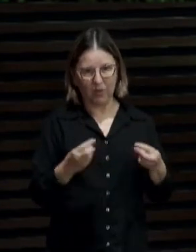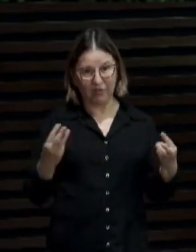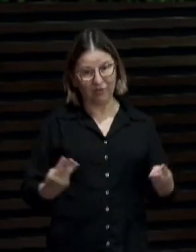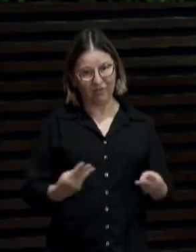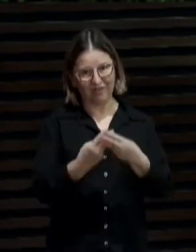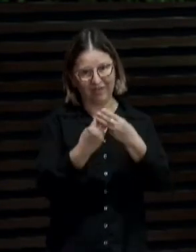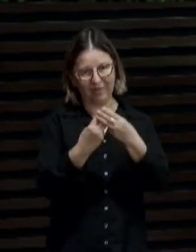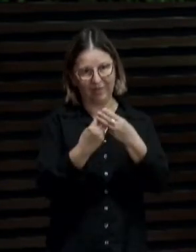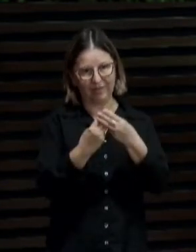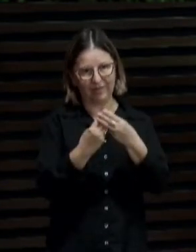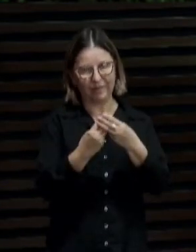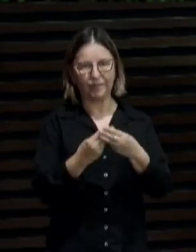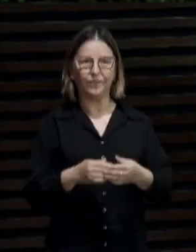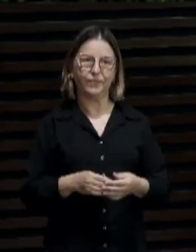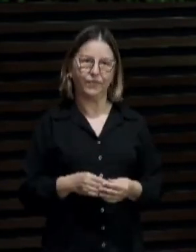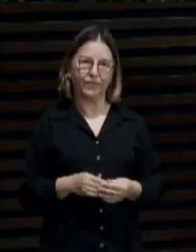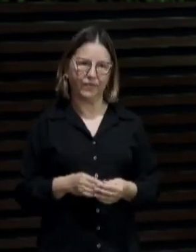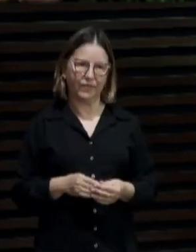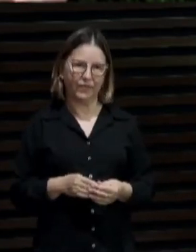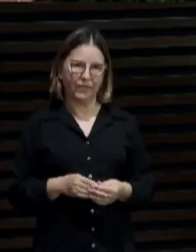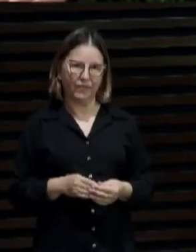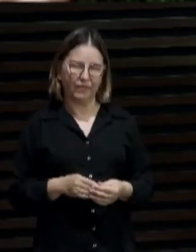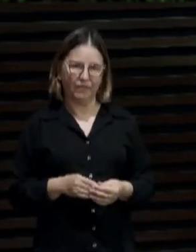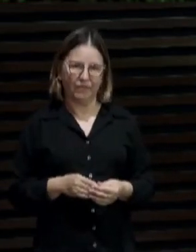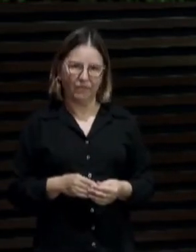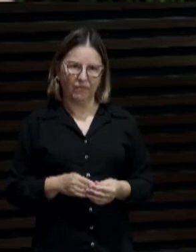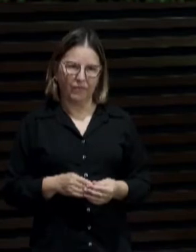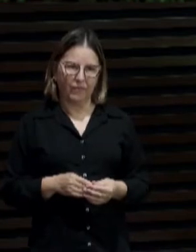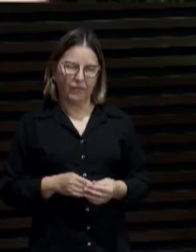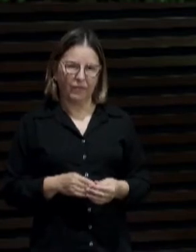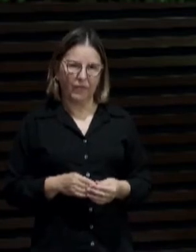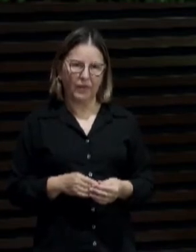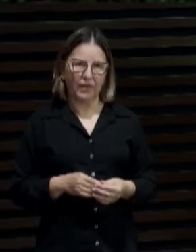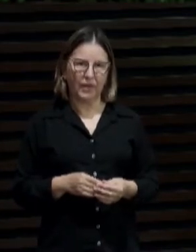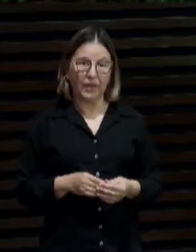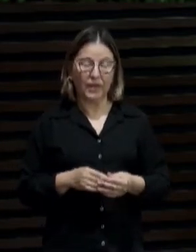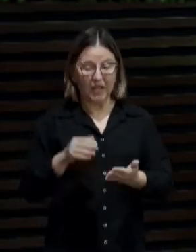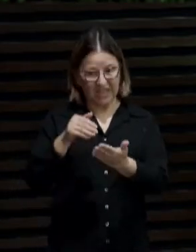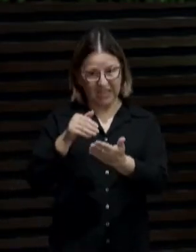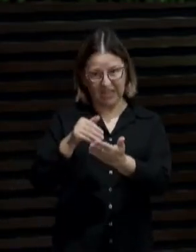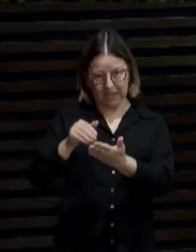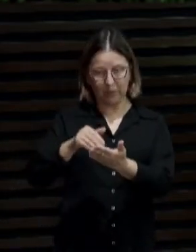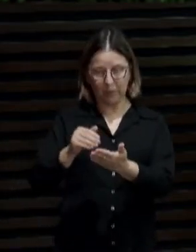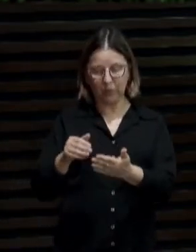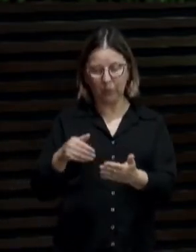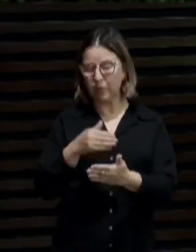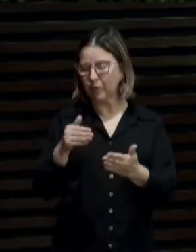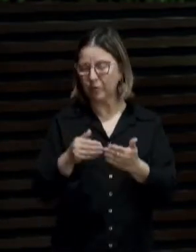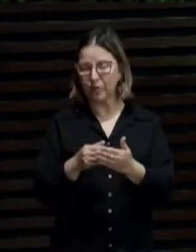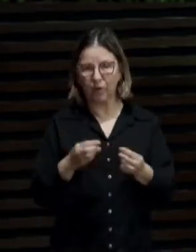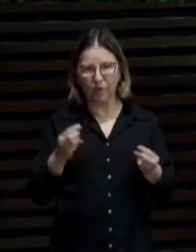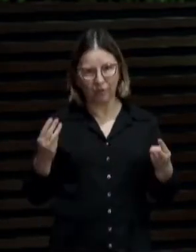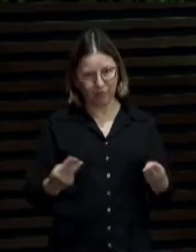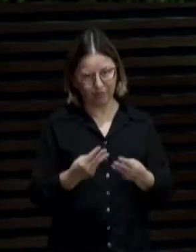Esse imperador era Cláudio, e ele não importava se esses judeus eram cristãos ou não. Ele expulsou eles da cidade. 5